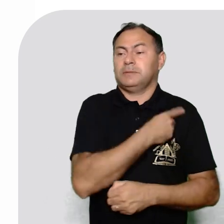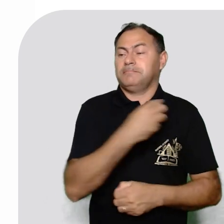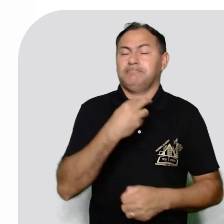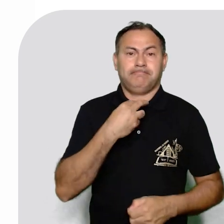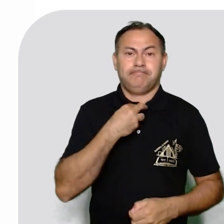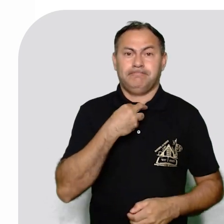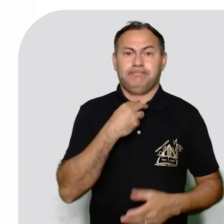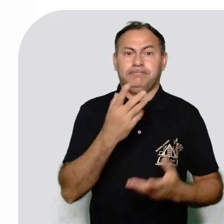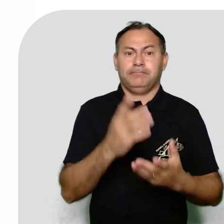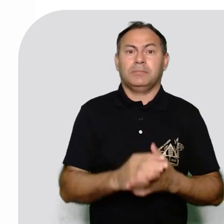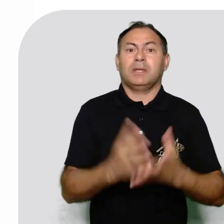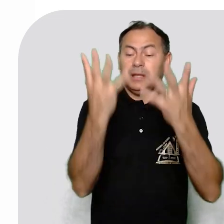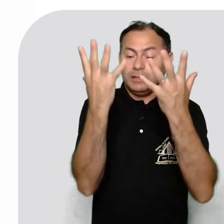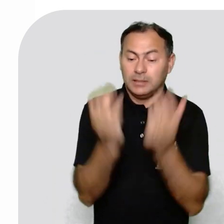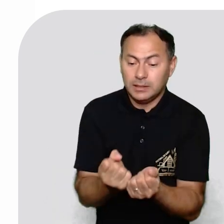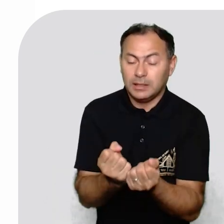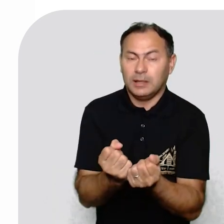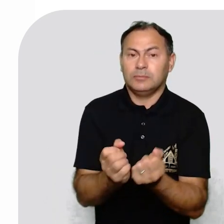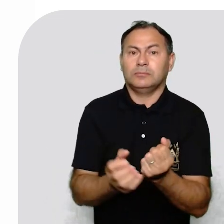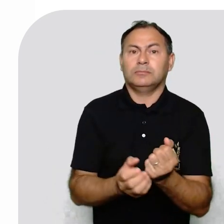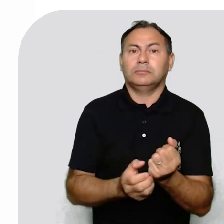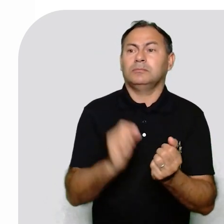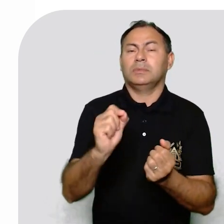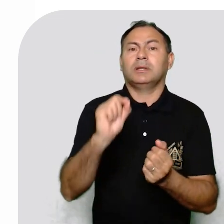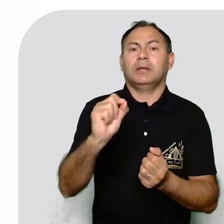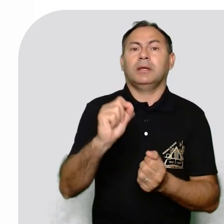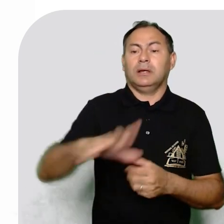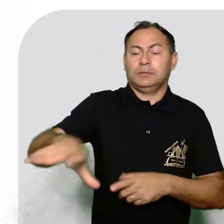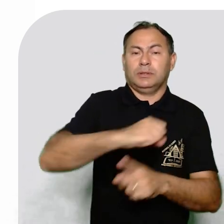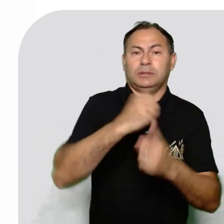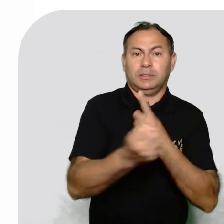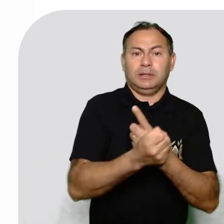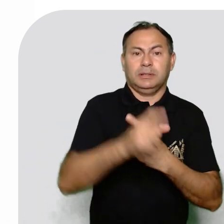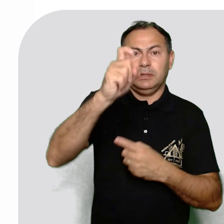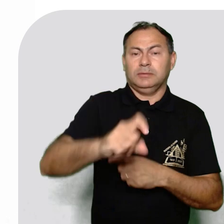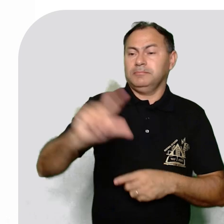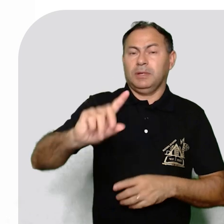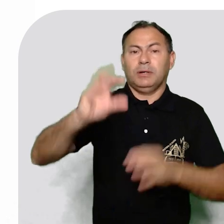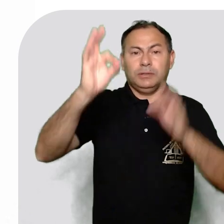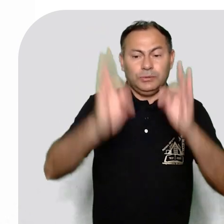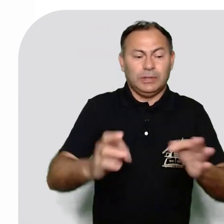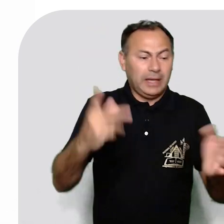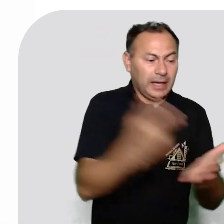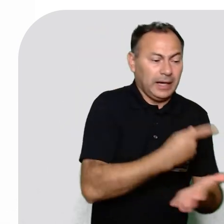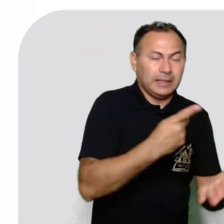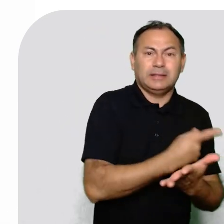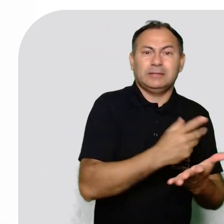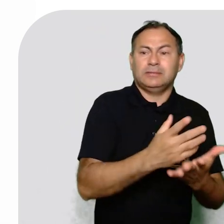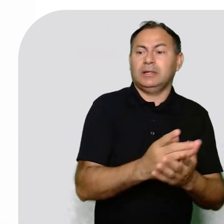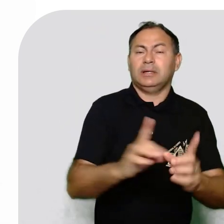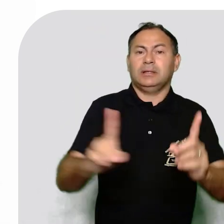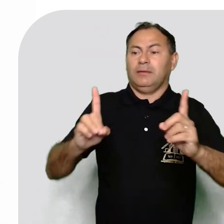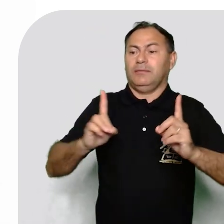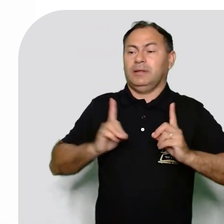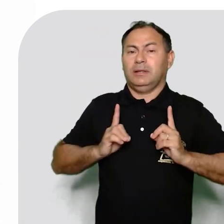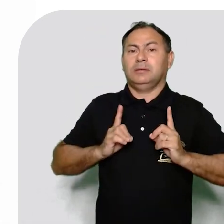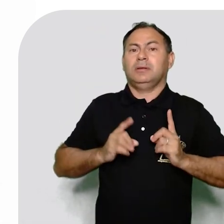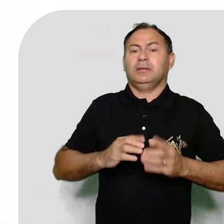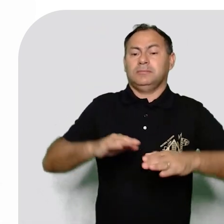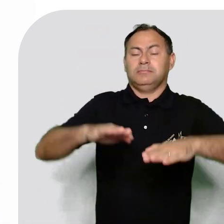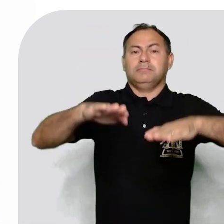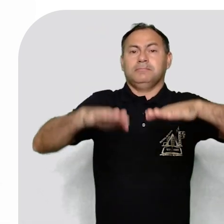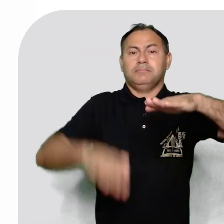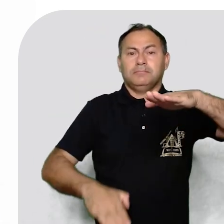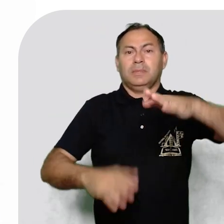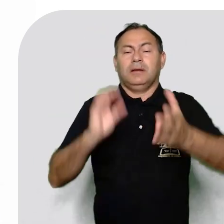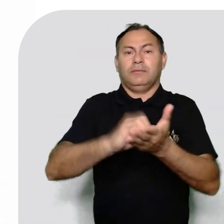podemos aceitar que a sociedade seja injusta e defender essa